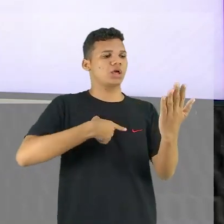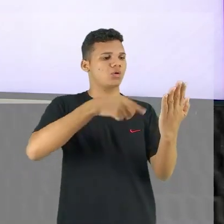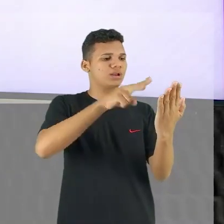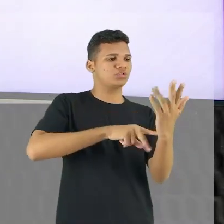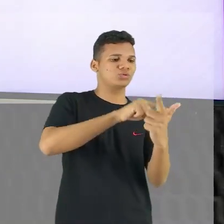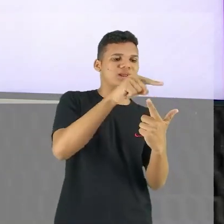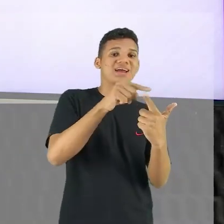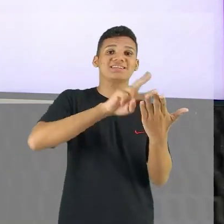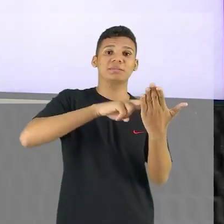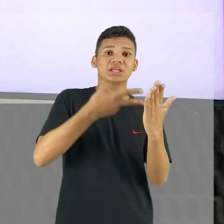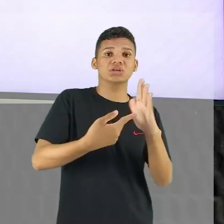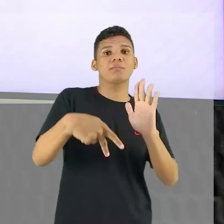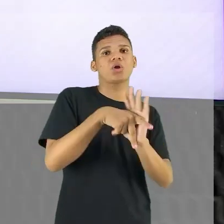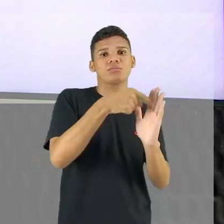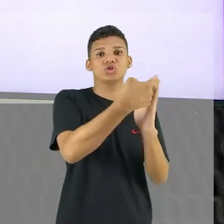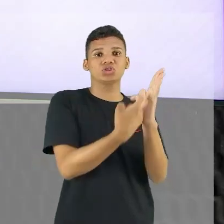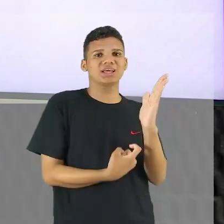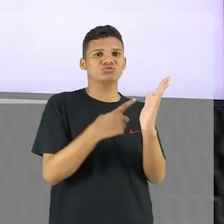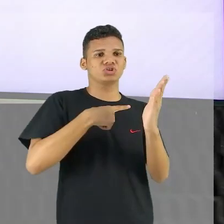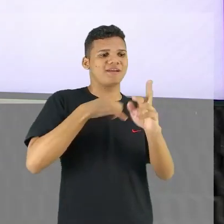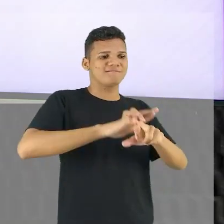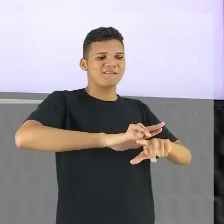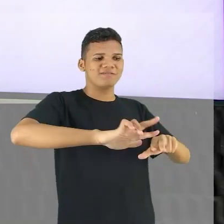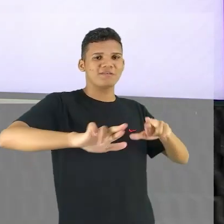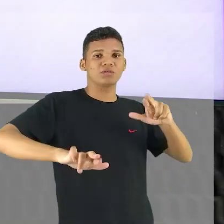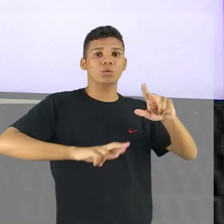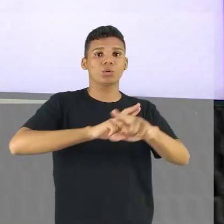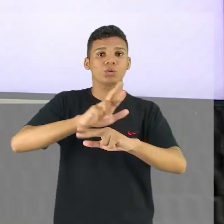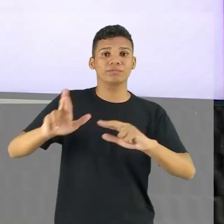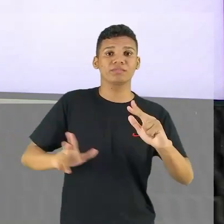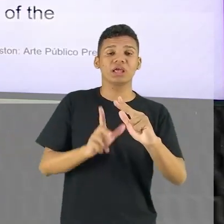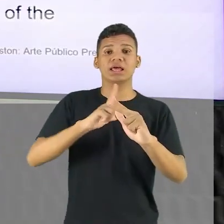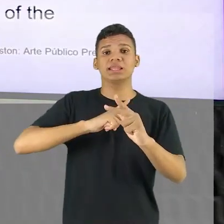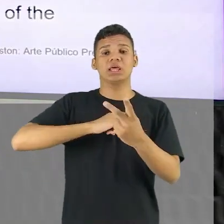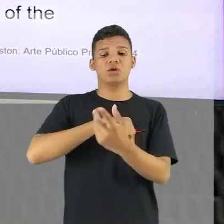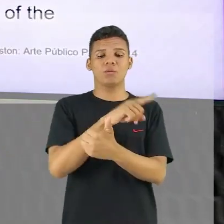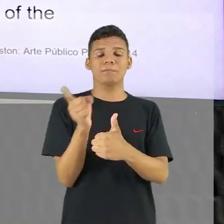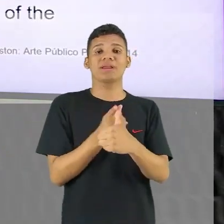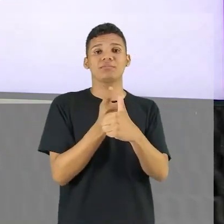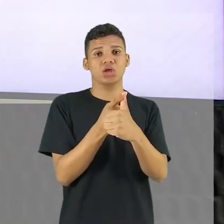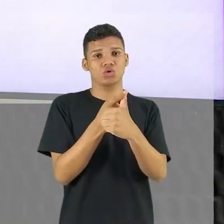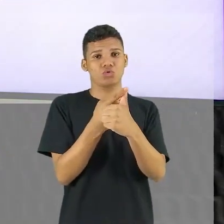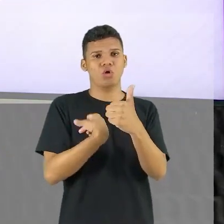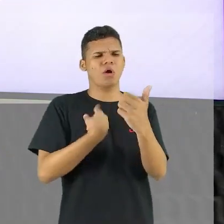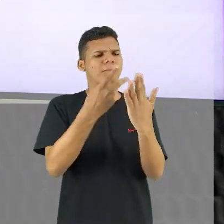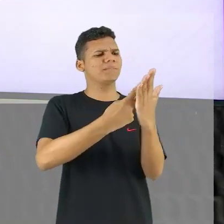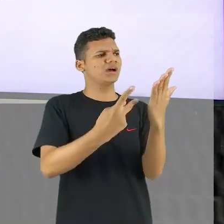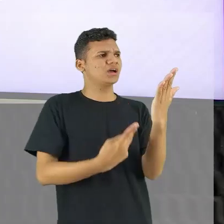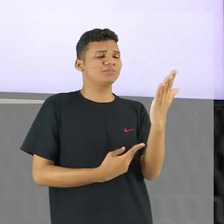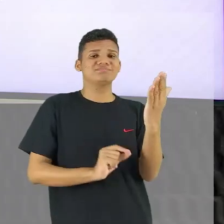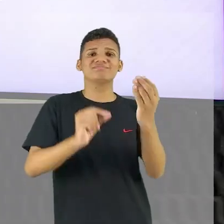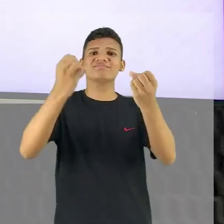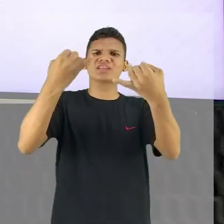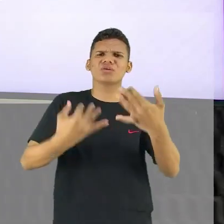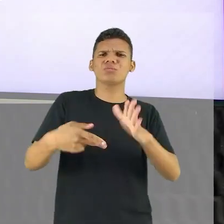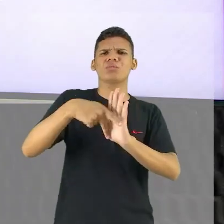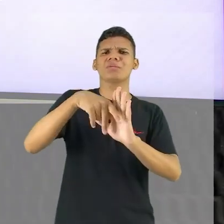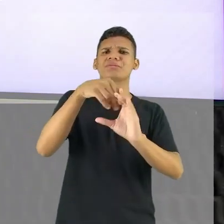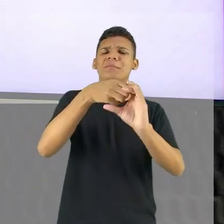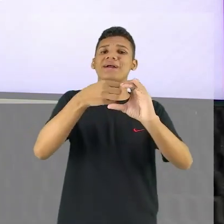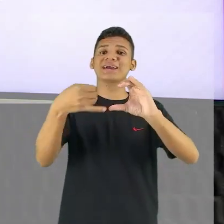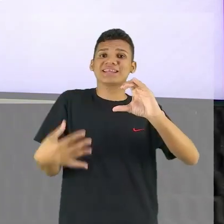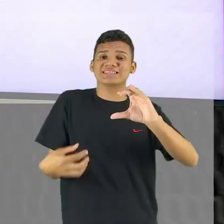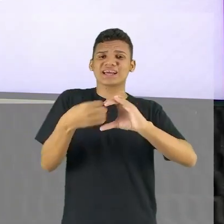leitura, interpretação textual de gêneros diversos. Temos um poema E esse poema, ele traz uma